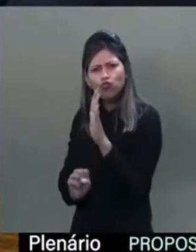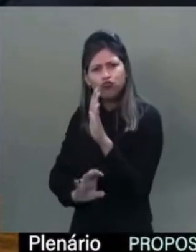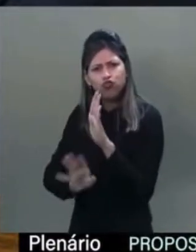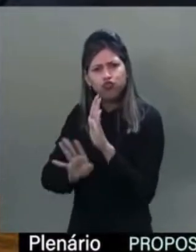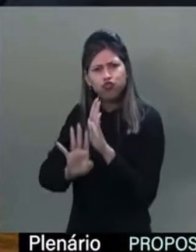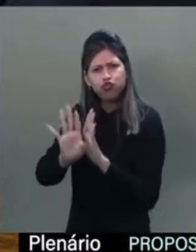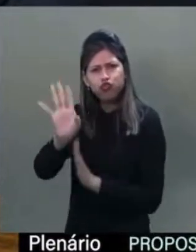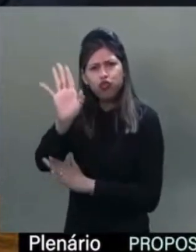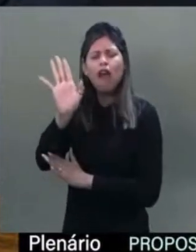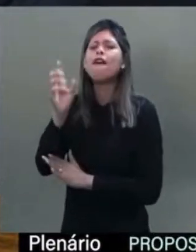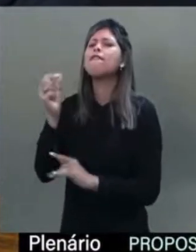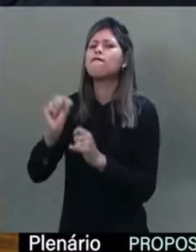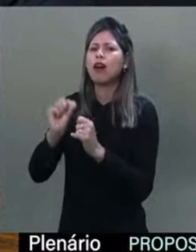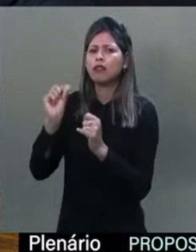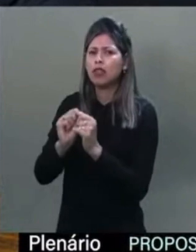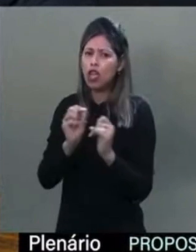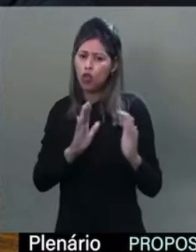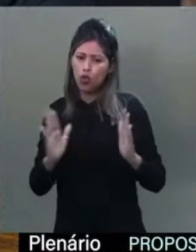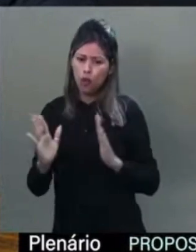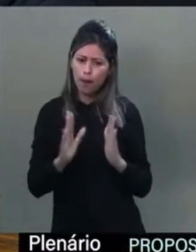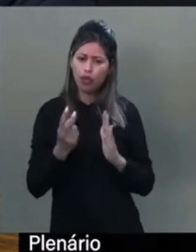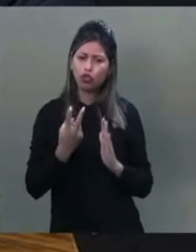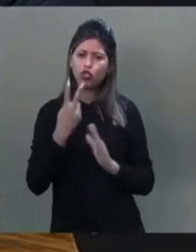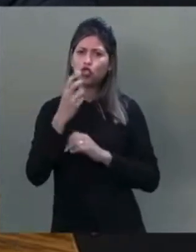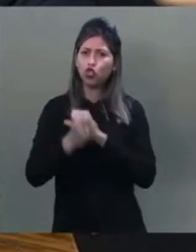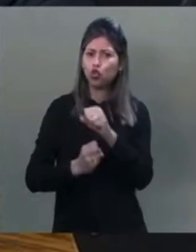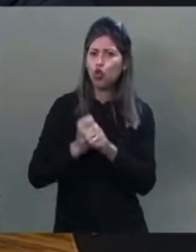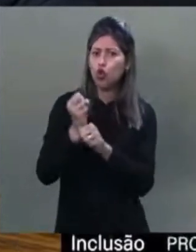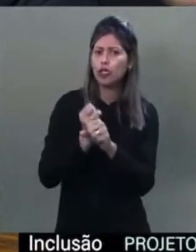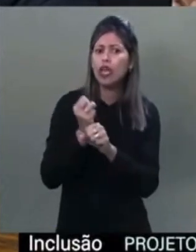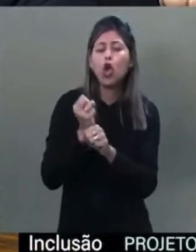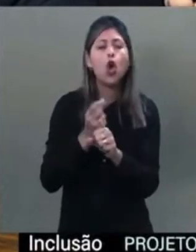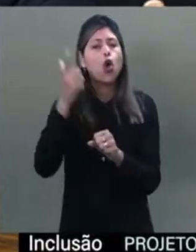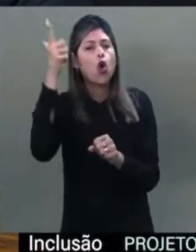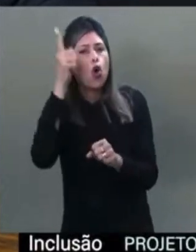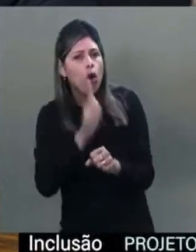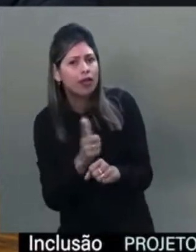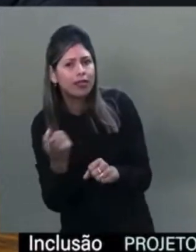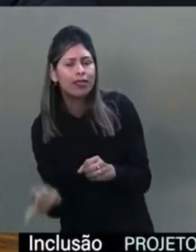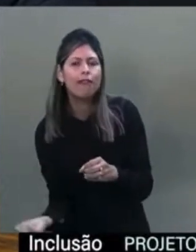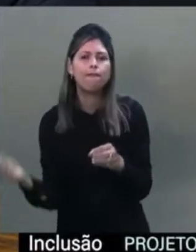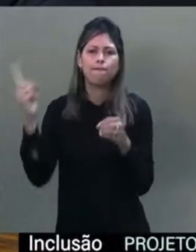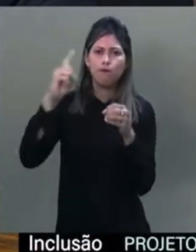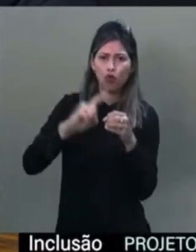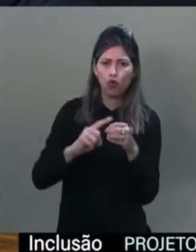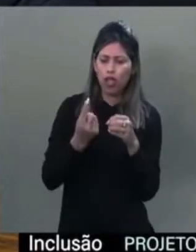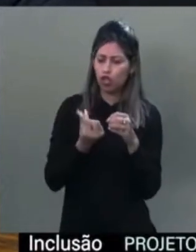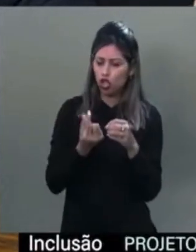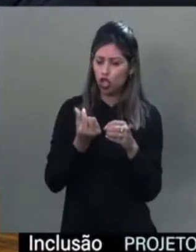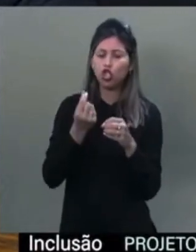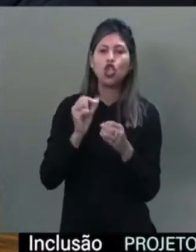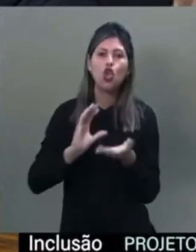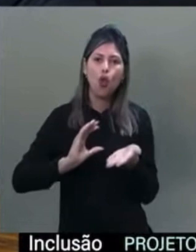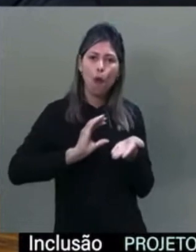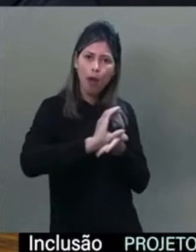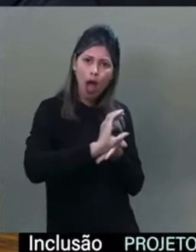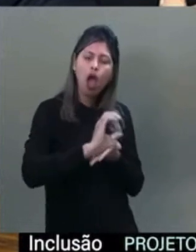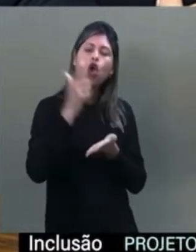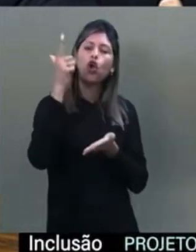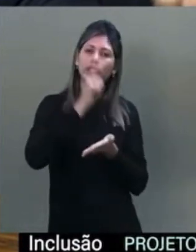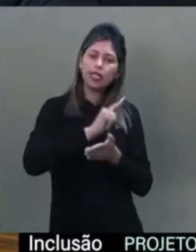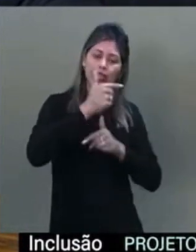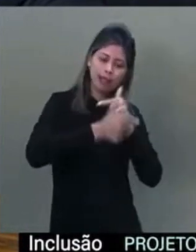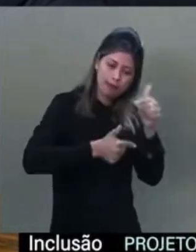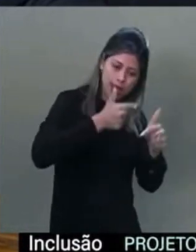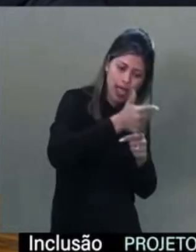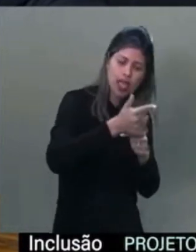vai fazer nesses 2 anos para retomar o crescimento econômico, gerar emprego,